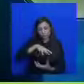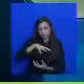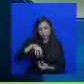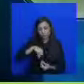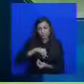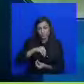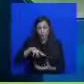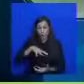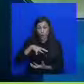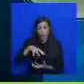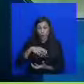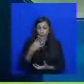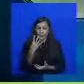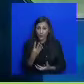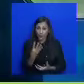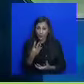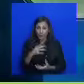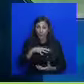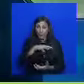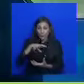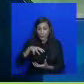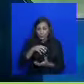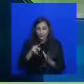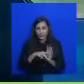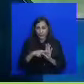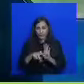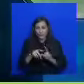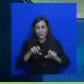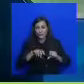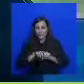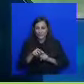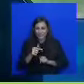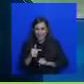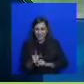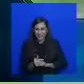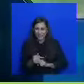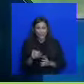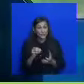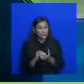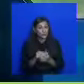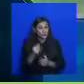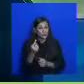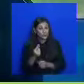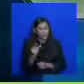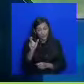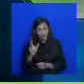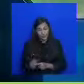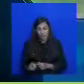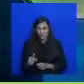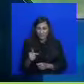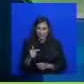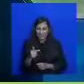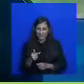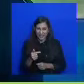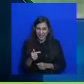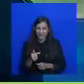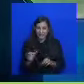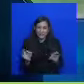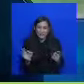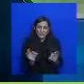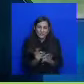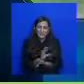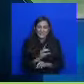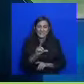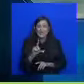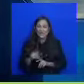embaralhadas dentro do quarto globo, o globo do Super 7. E agora só falta uma coluna, a coluna 7, para a gente